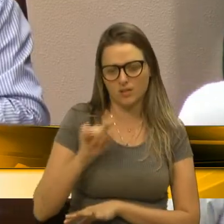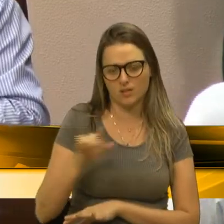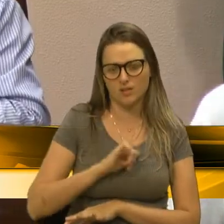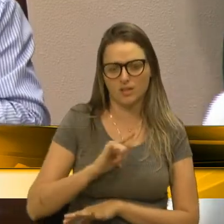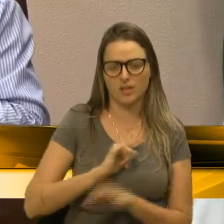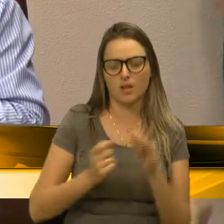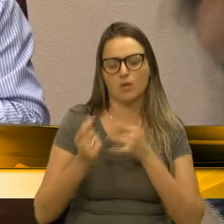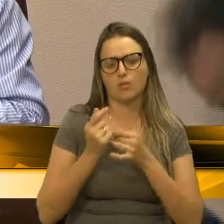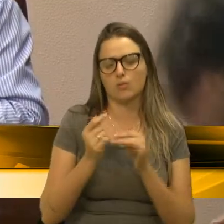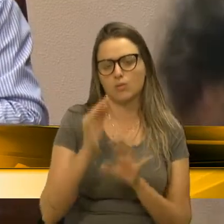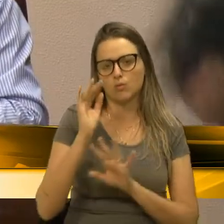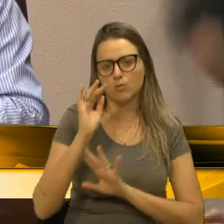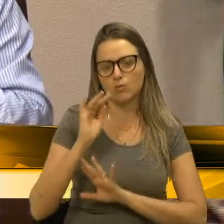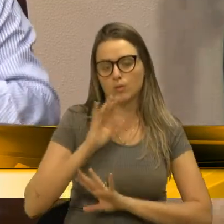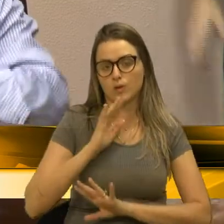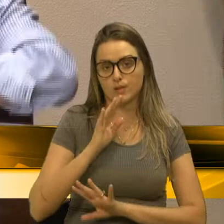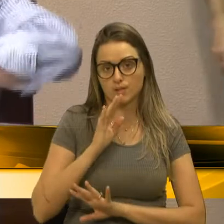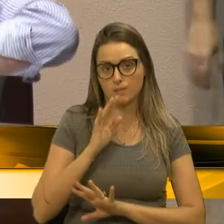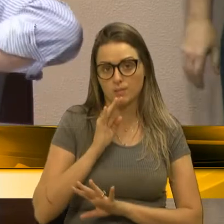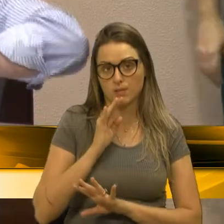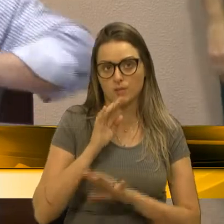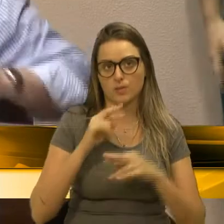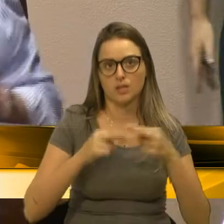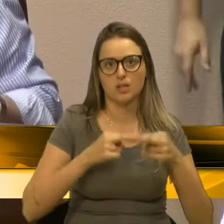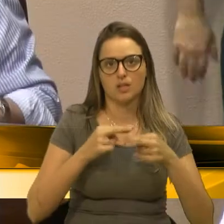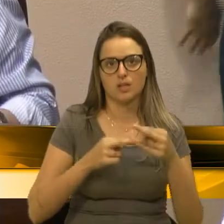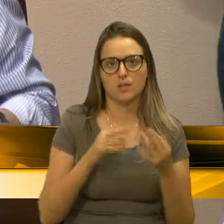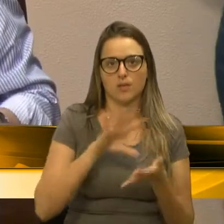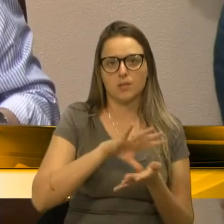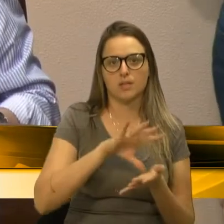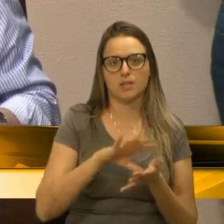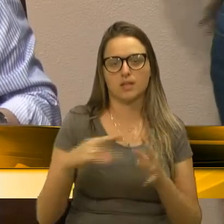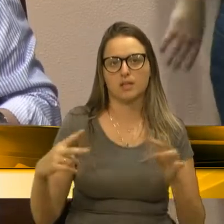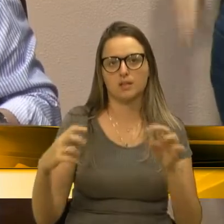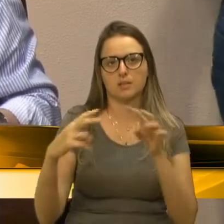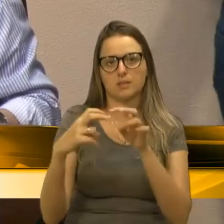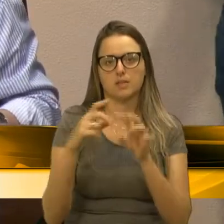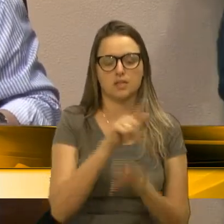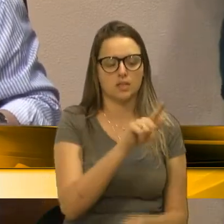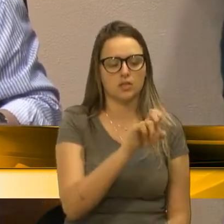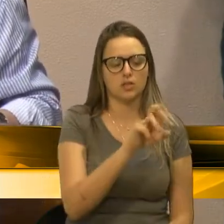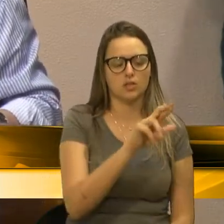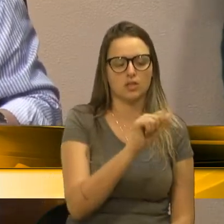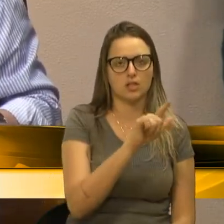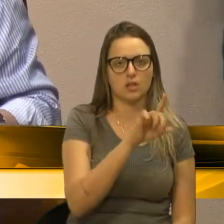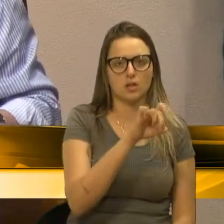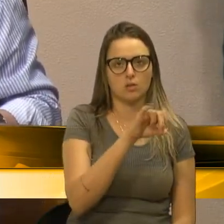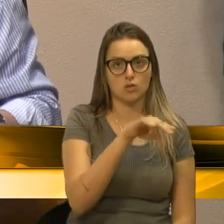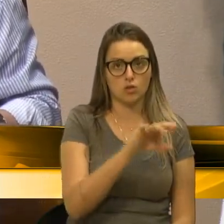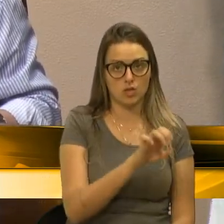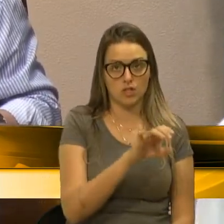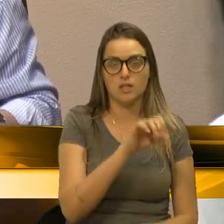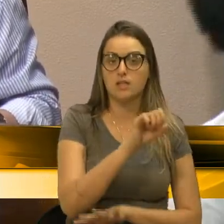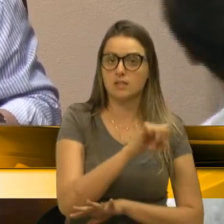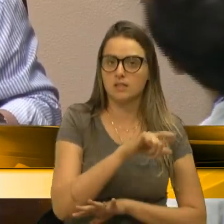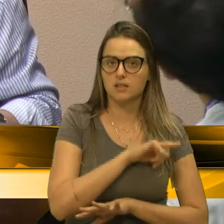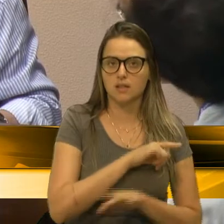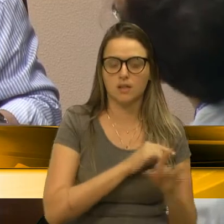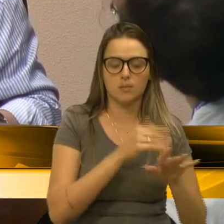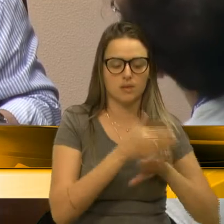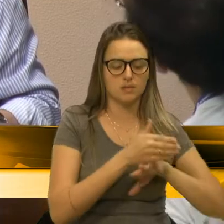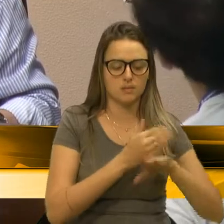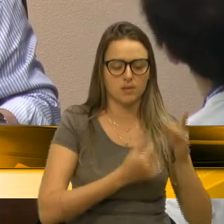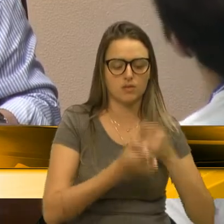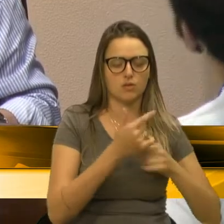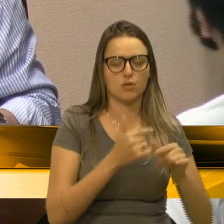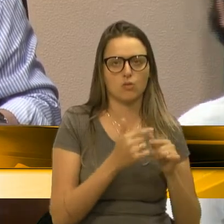conhecimento do processo de reformulação da Praça Dante? Senhora Geraldine, sim, tenho. Participei de algumas reuniões na CEPLAN,